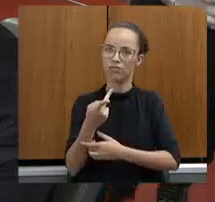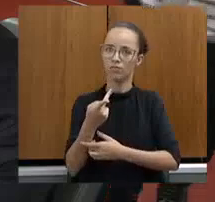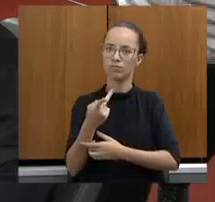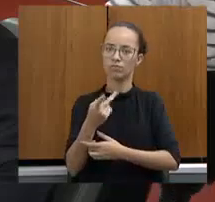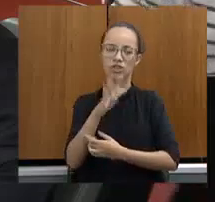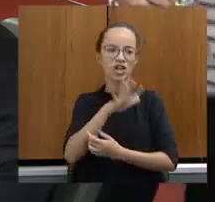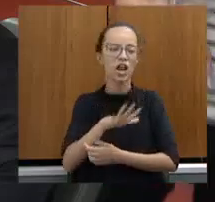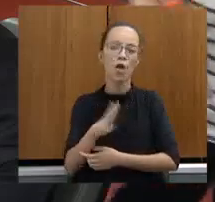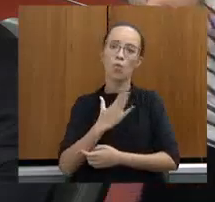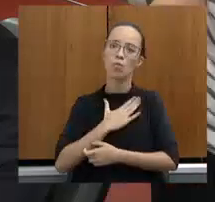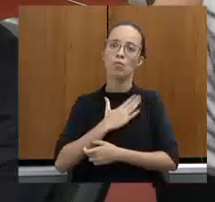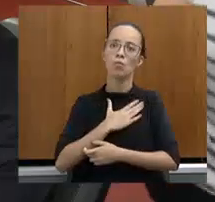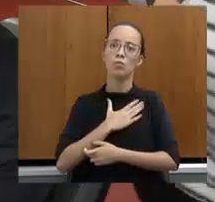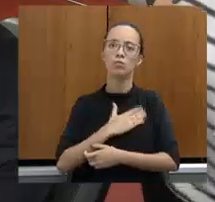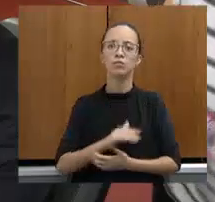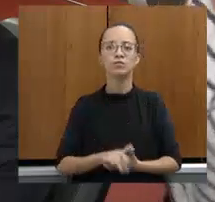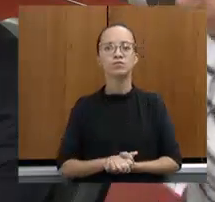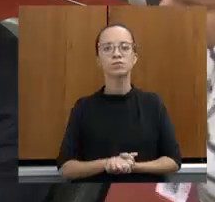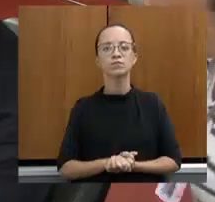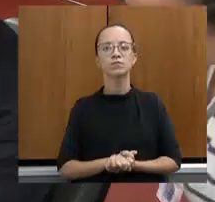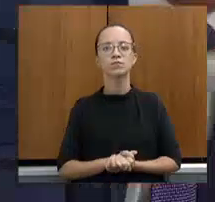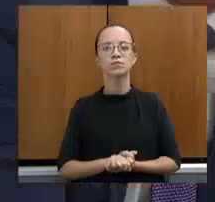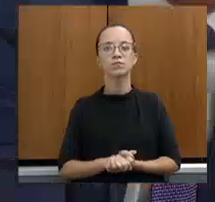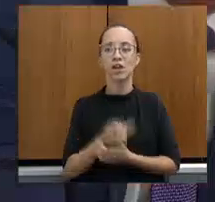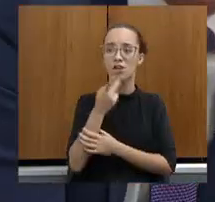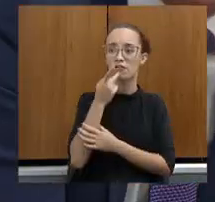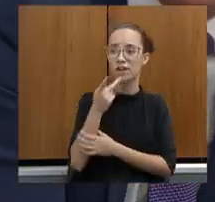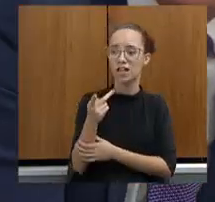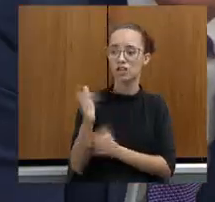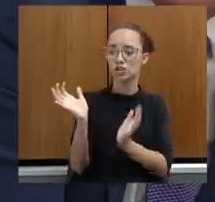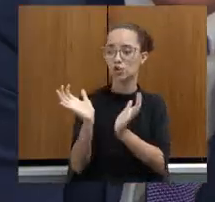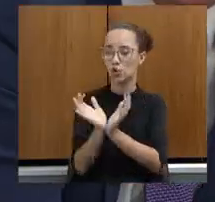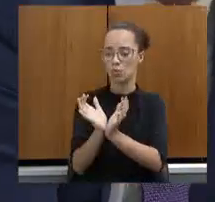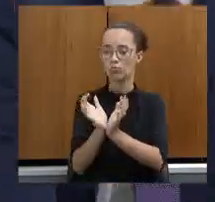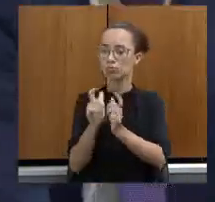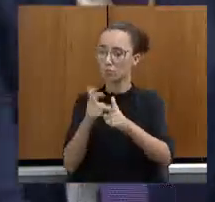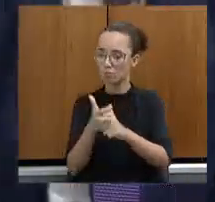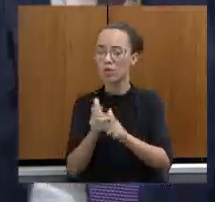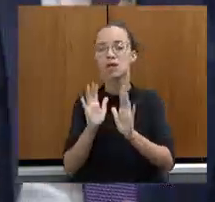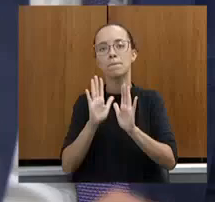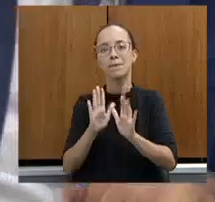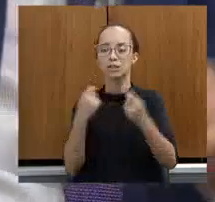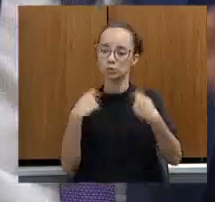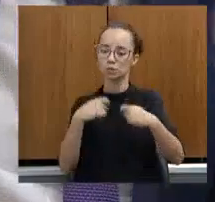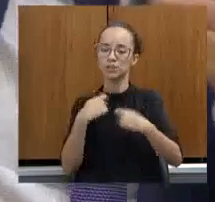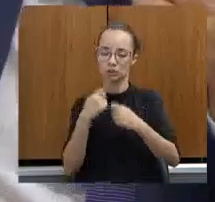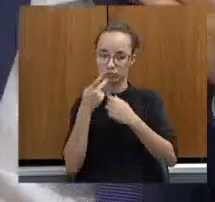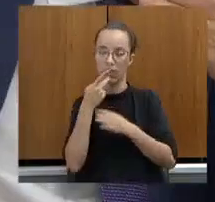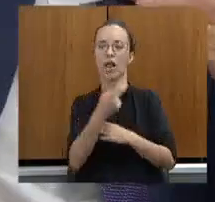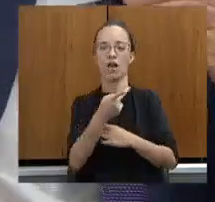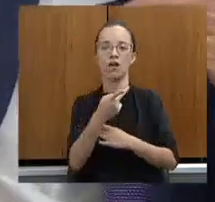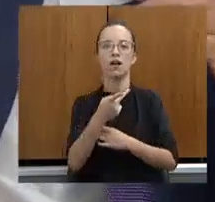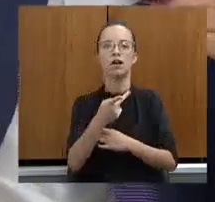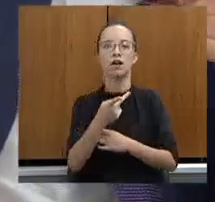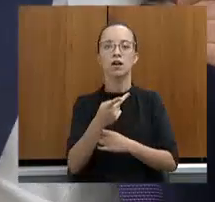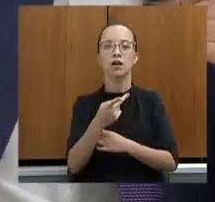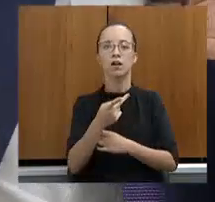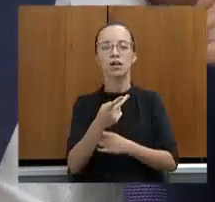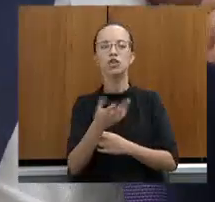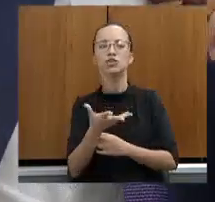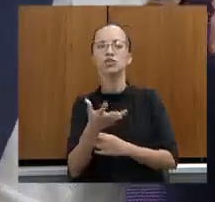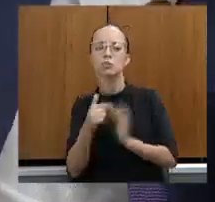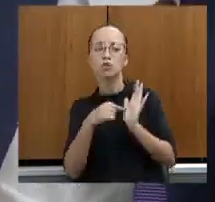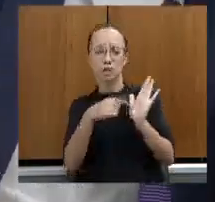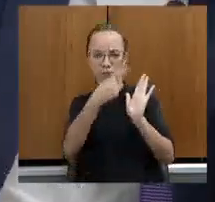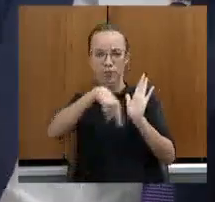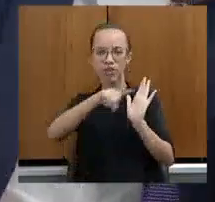falas que estão falas de minoria nessa casa mas elas são necessárias no sentido de trazer um olhar